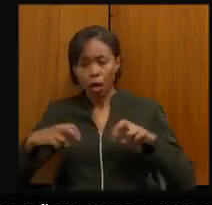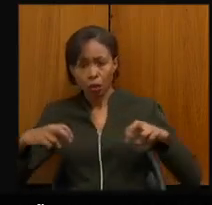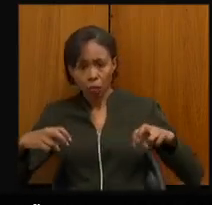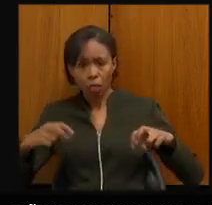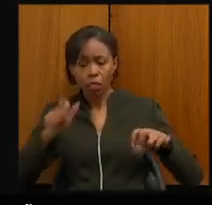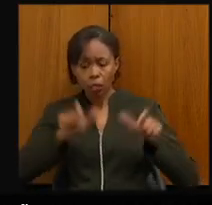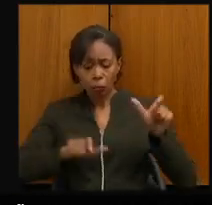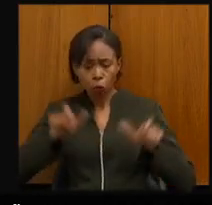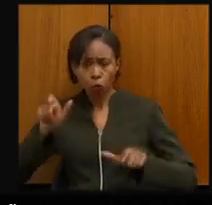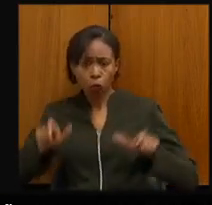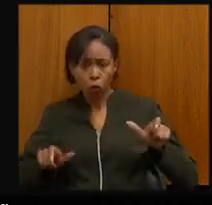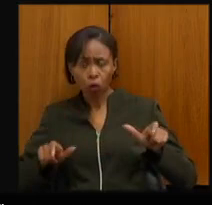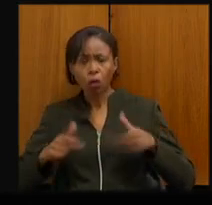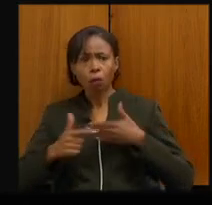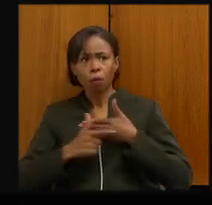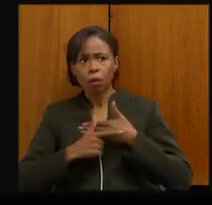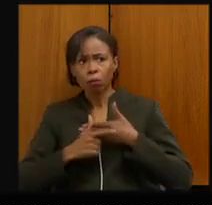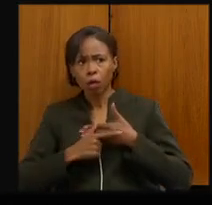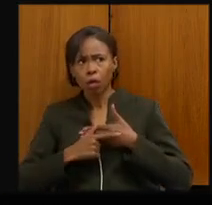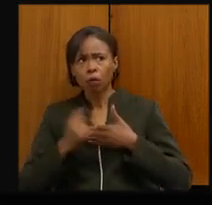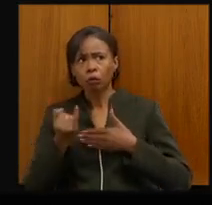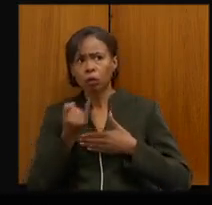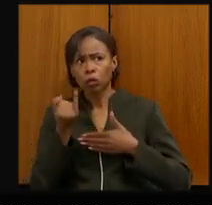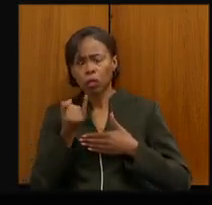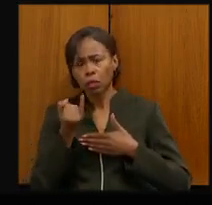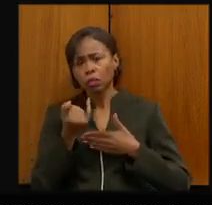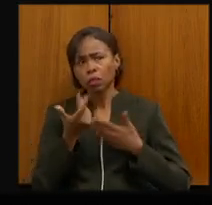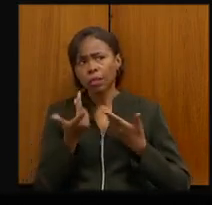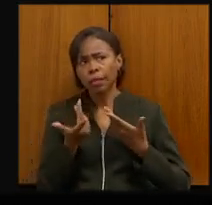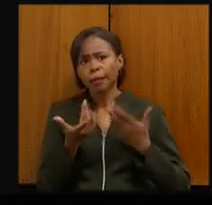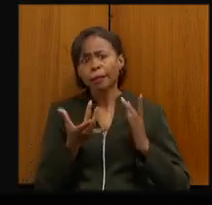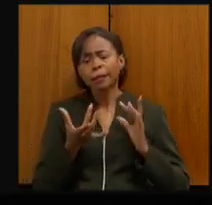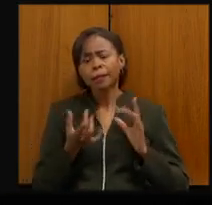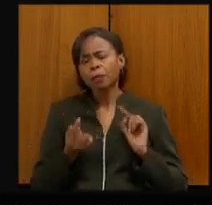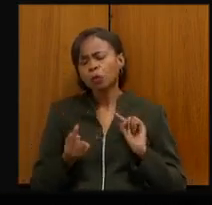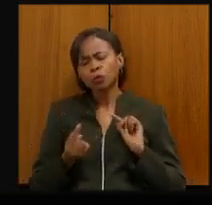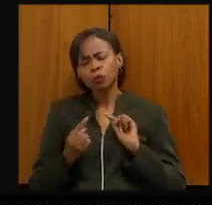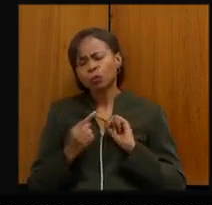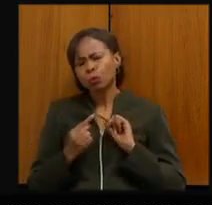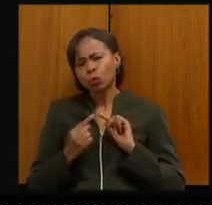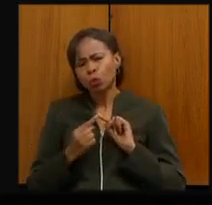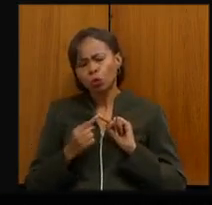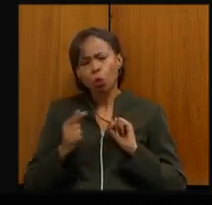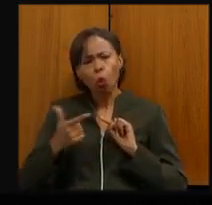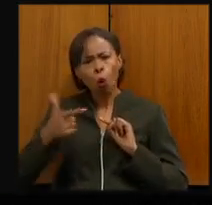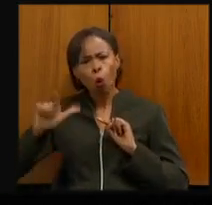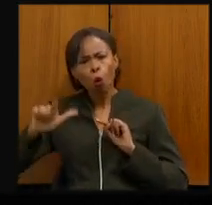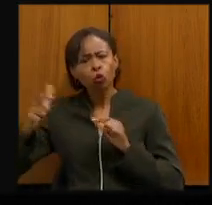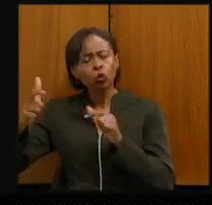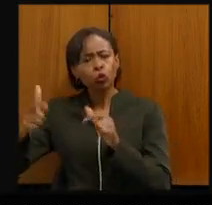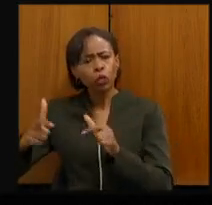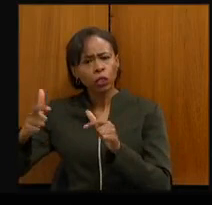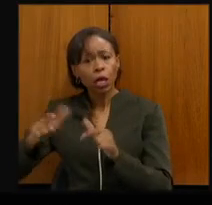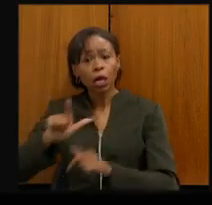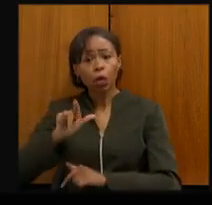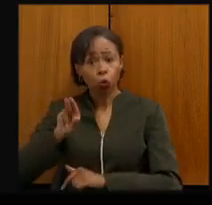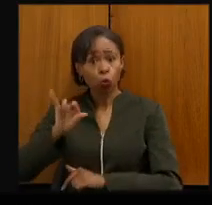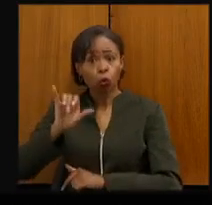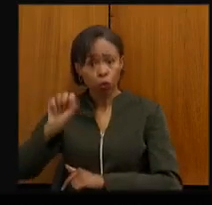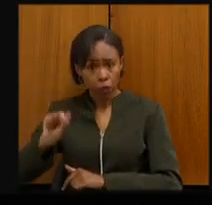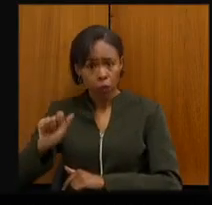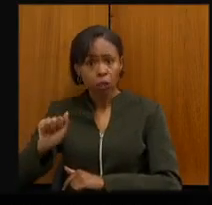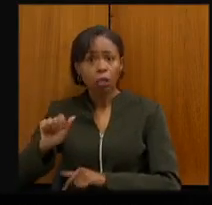sem importância tá muito próxima de outro espaço que você tem hoje também Unisa também participam